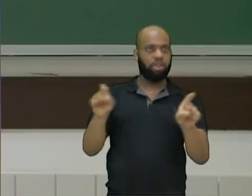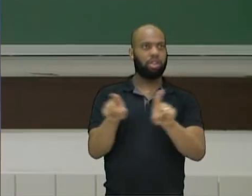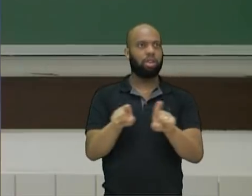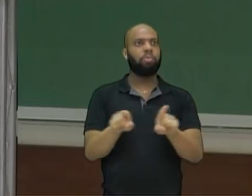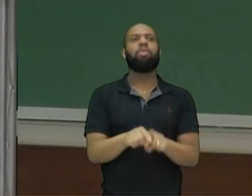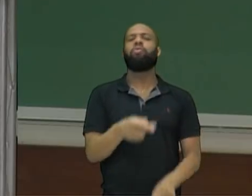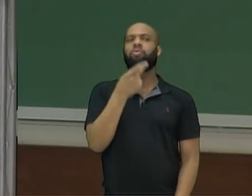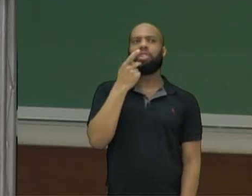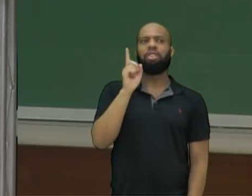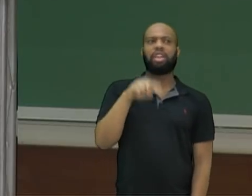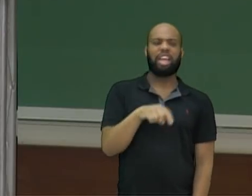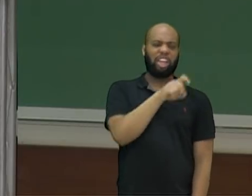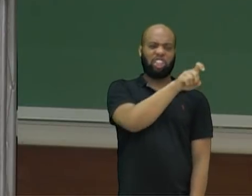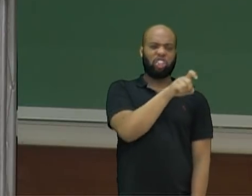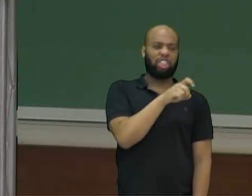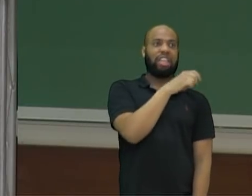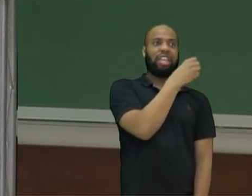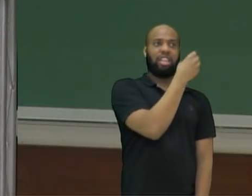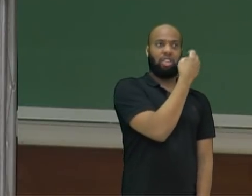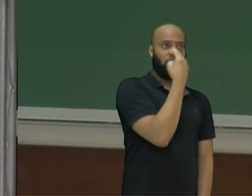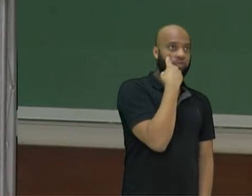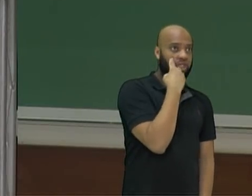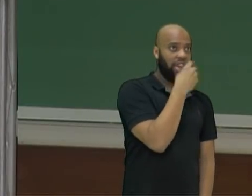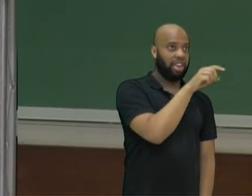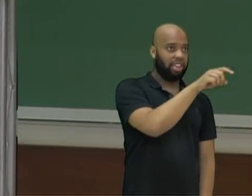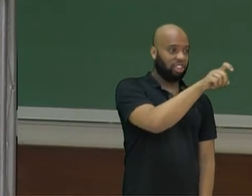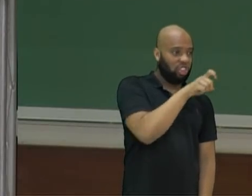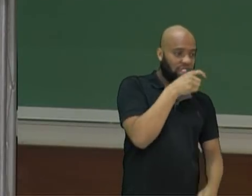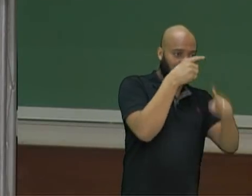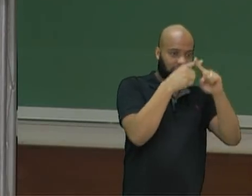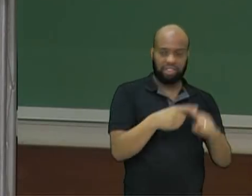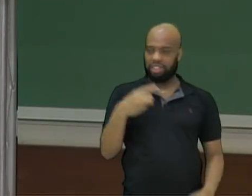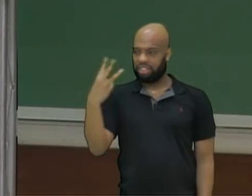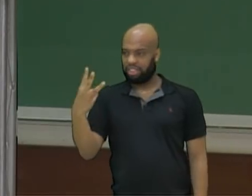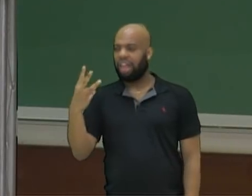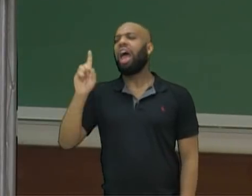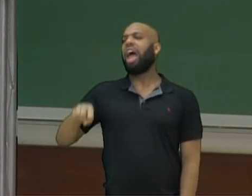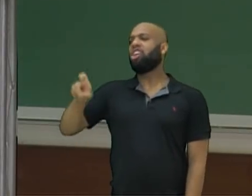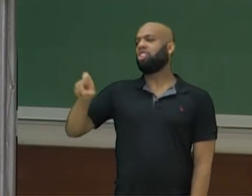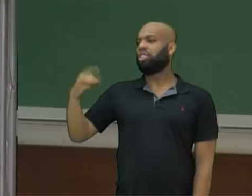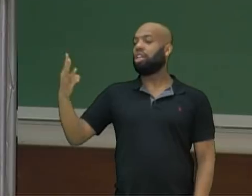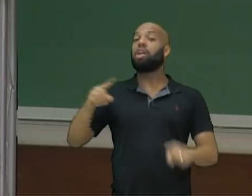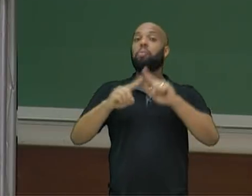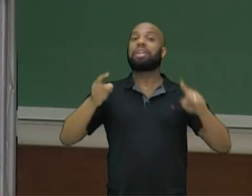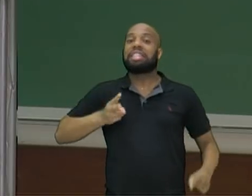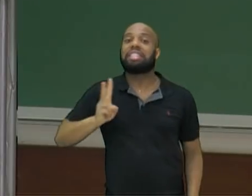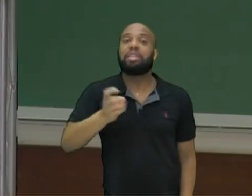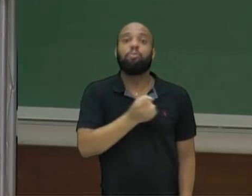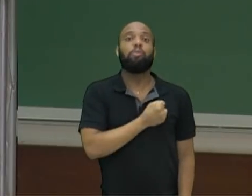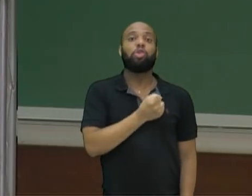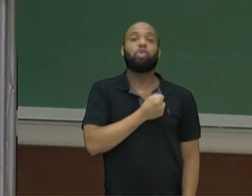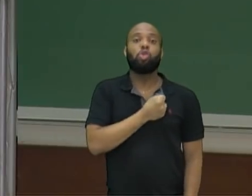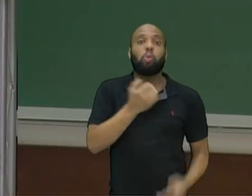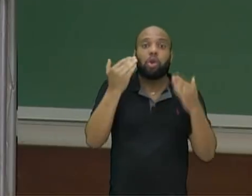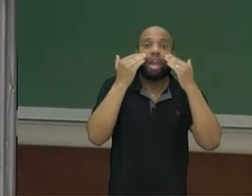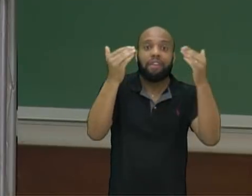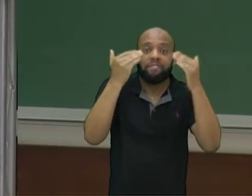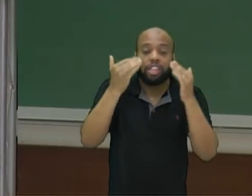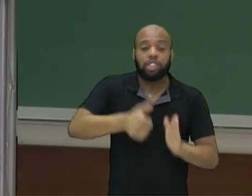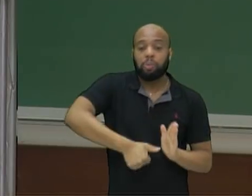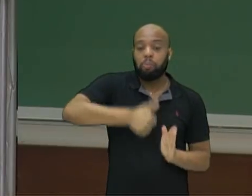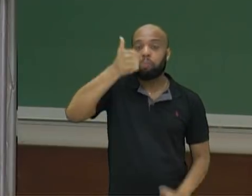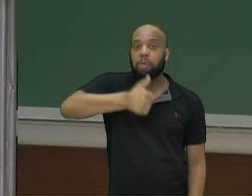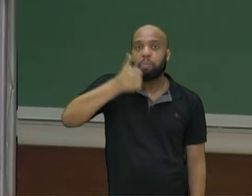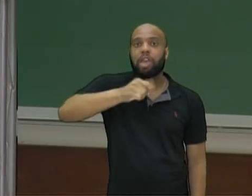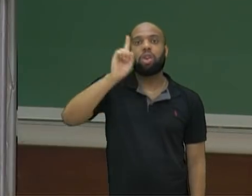dizer, tá, isso é x3. Mas, na matemática, a gente sempre coloca a parte numérica, que a gente chama de coeficiente,